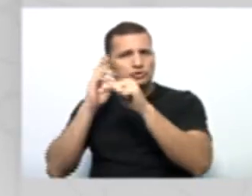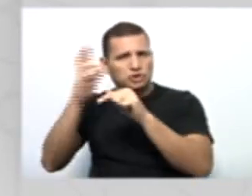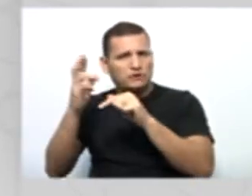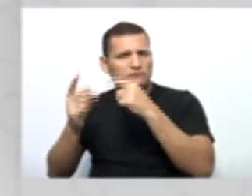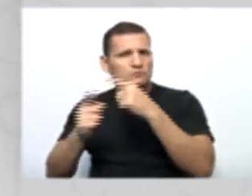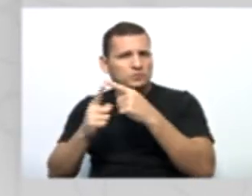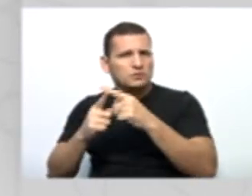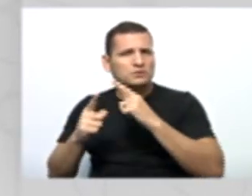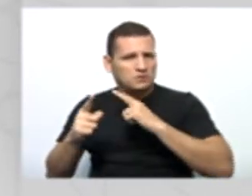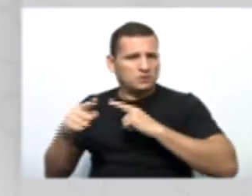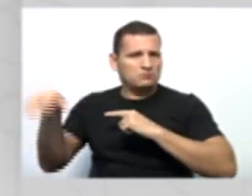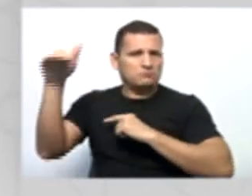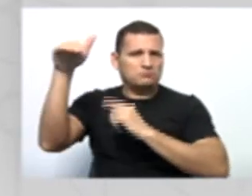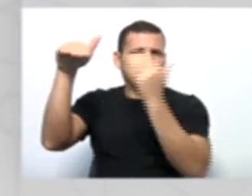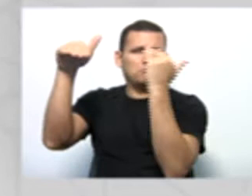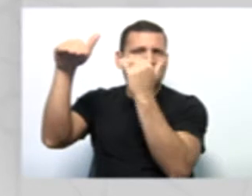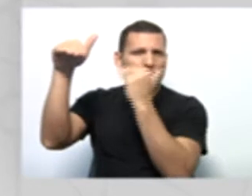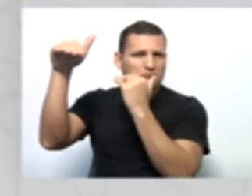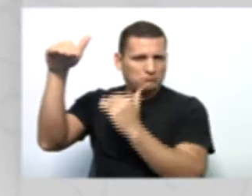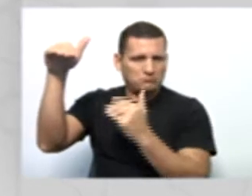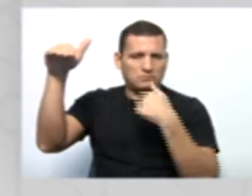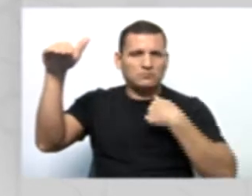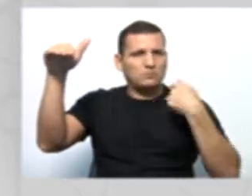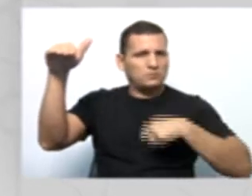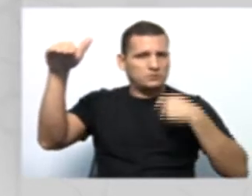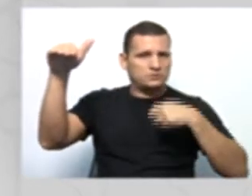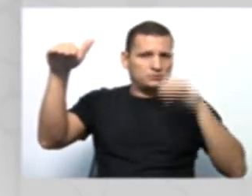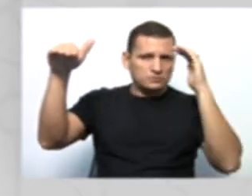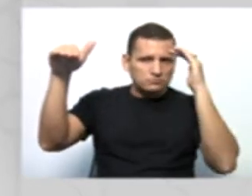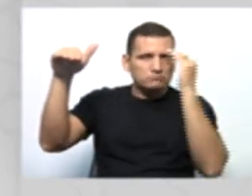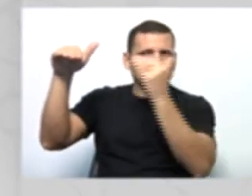princípio de hierarquia, que eu preciso